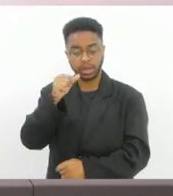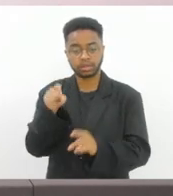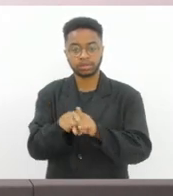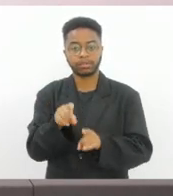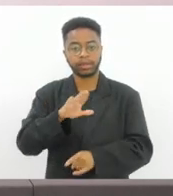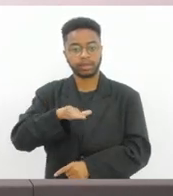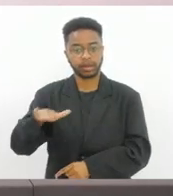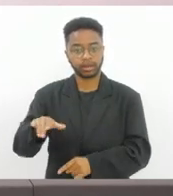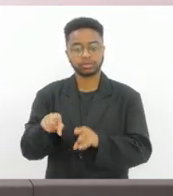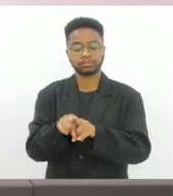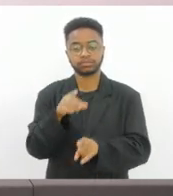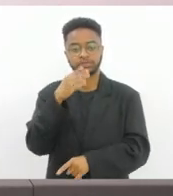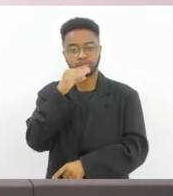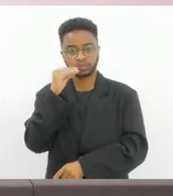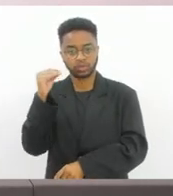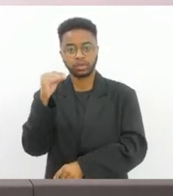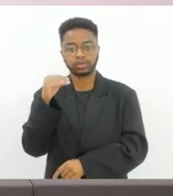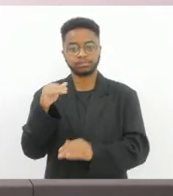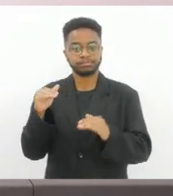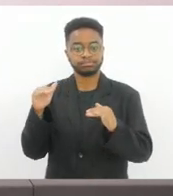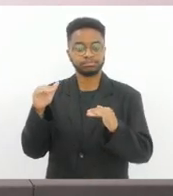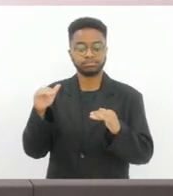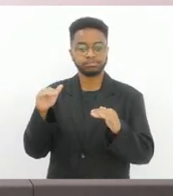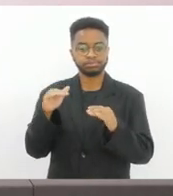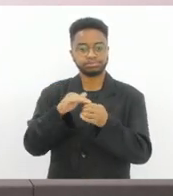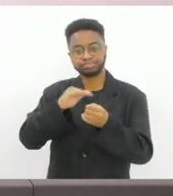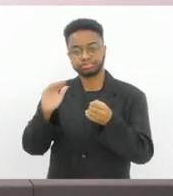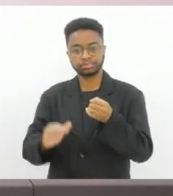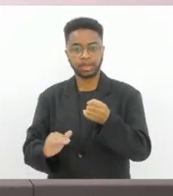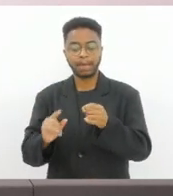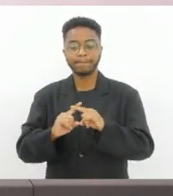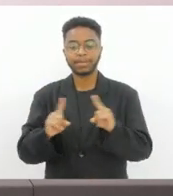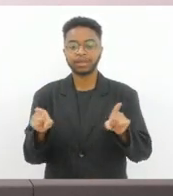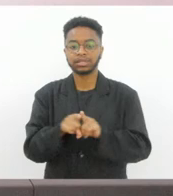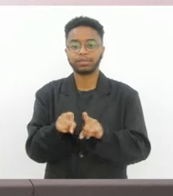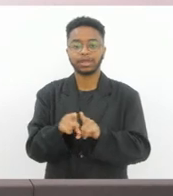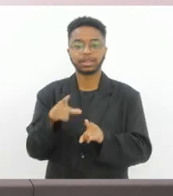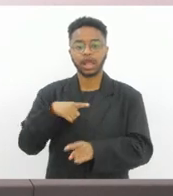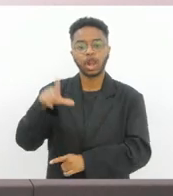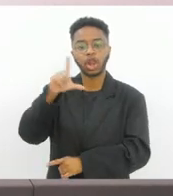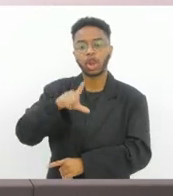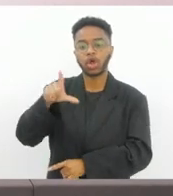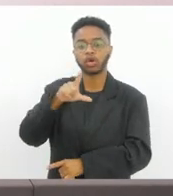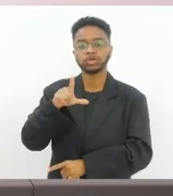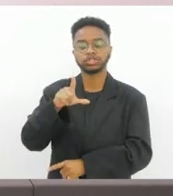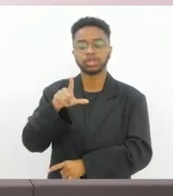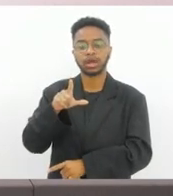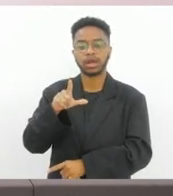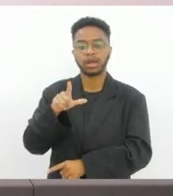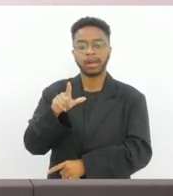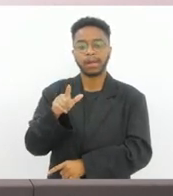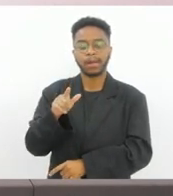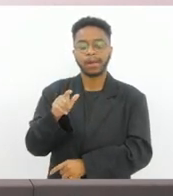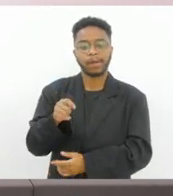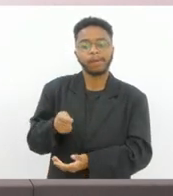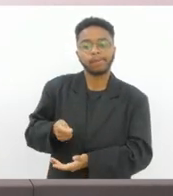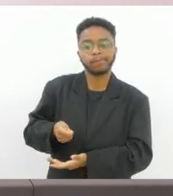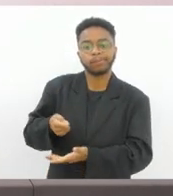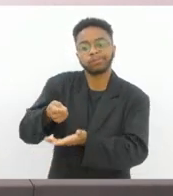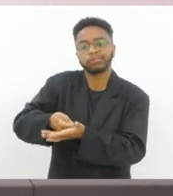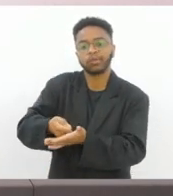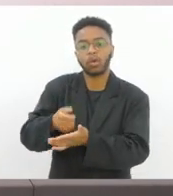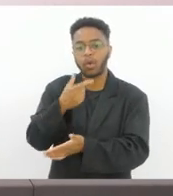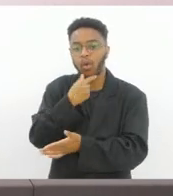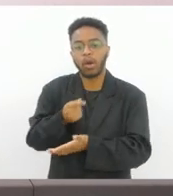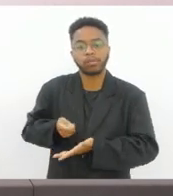crianças e adolescentes, mas também essa lógica patriarcal que perdura sobre as políticas públicas e